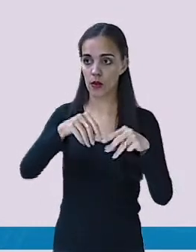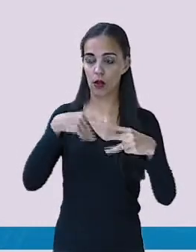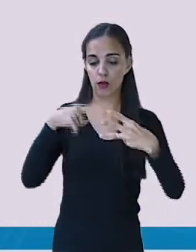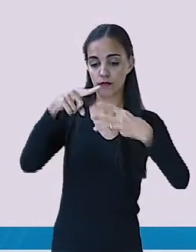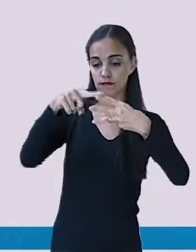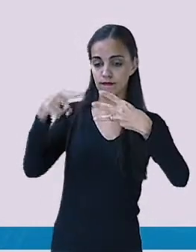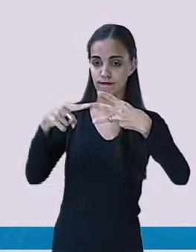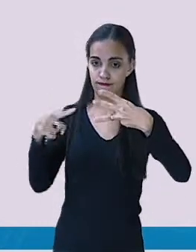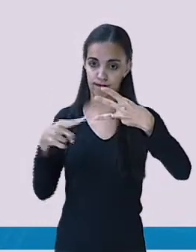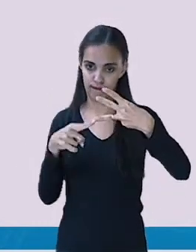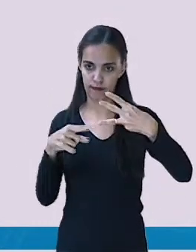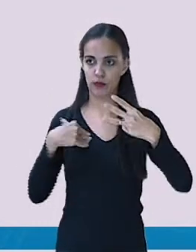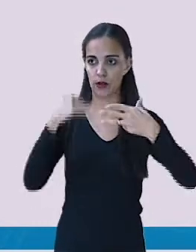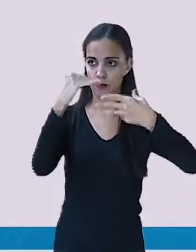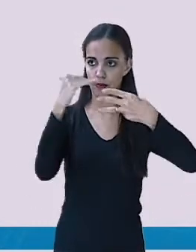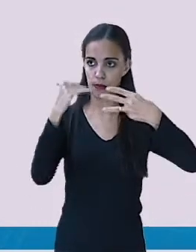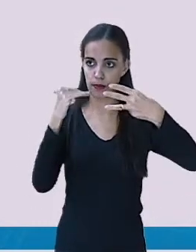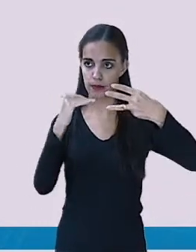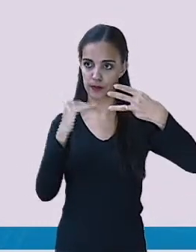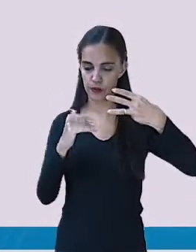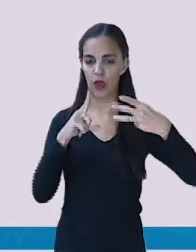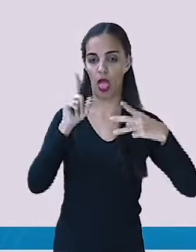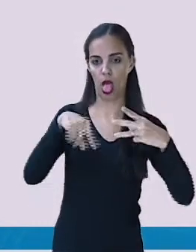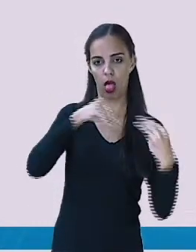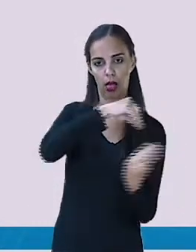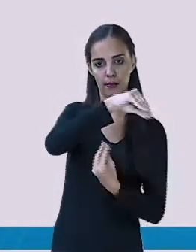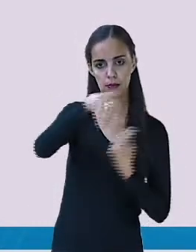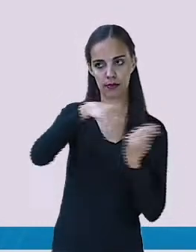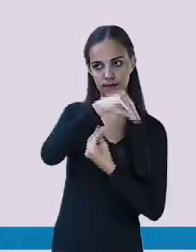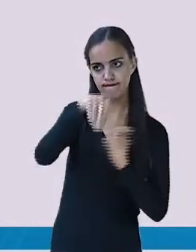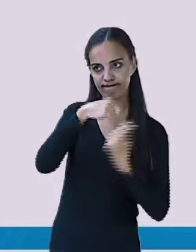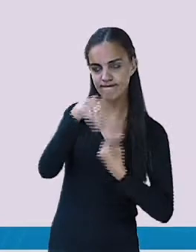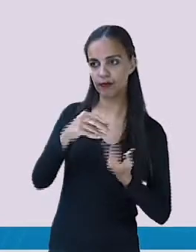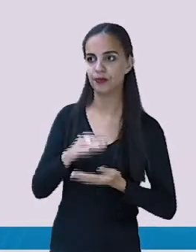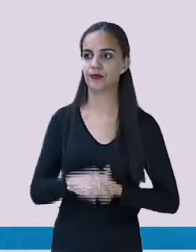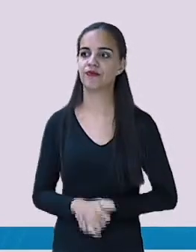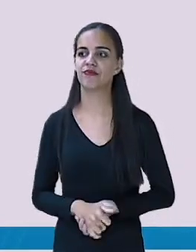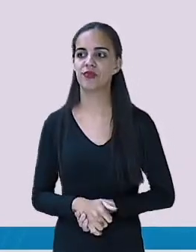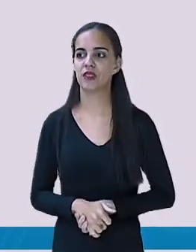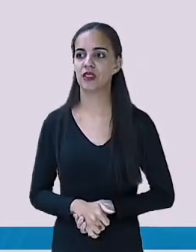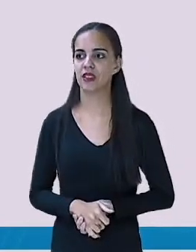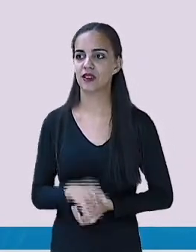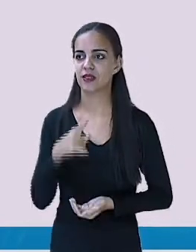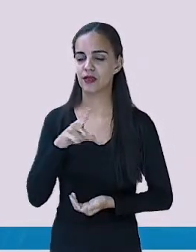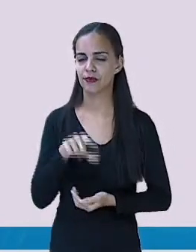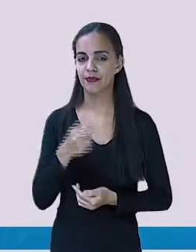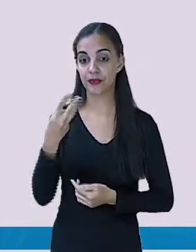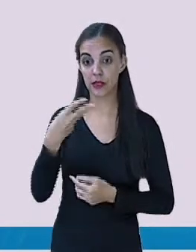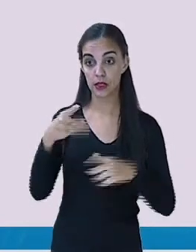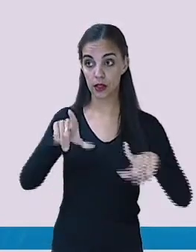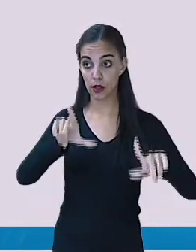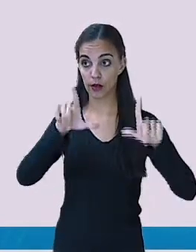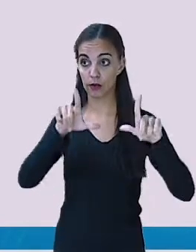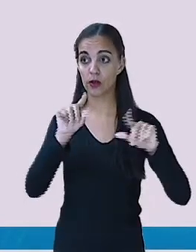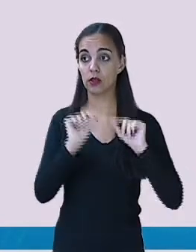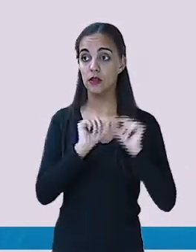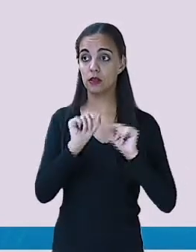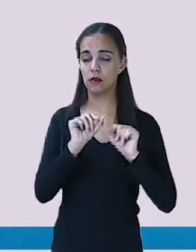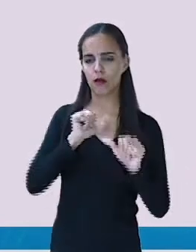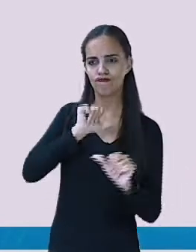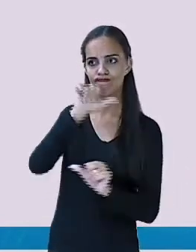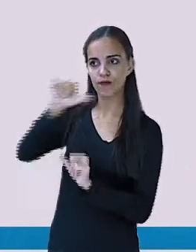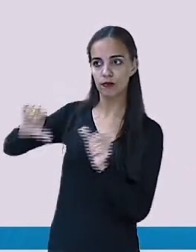três fases uma mistura muito bem Aqui nós temos